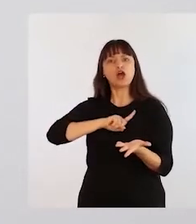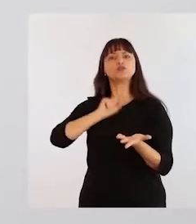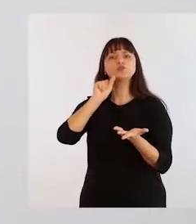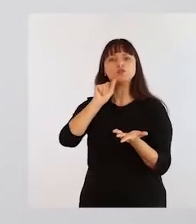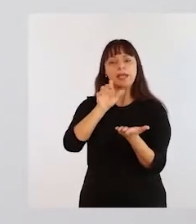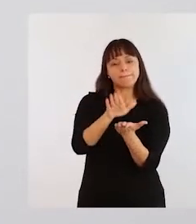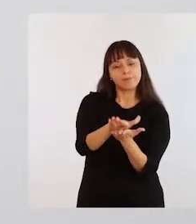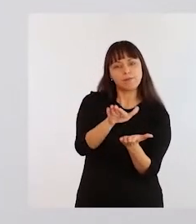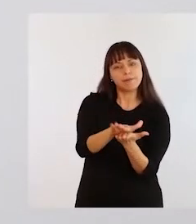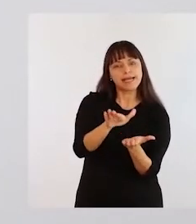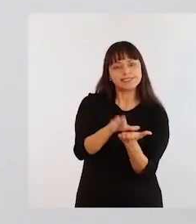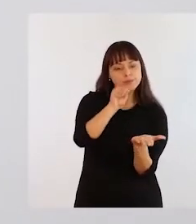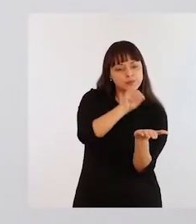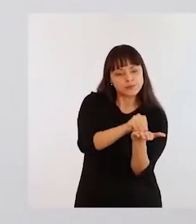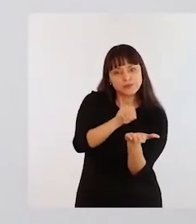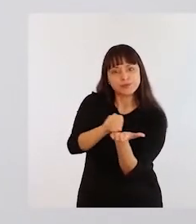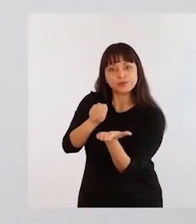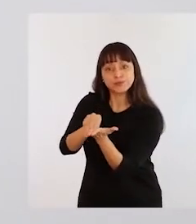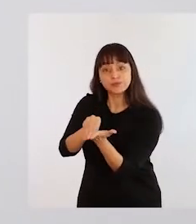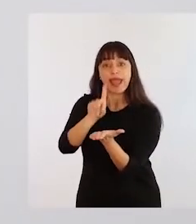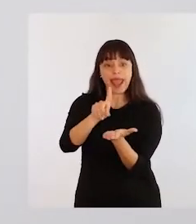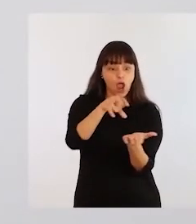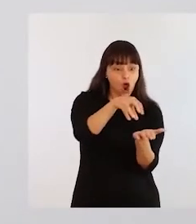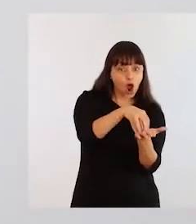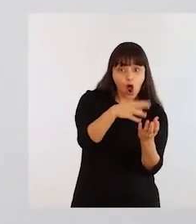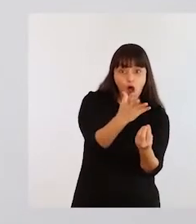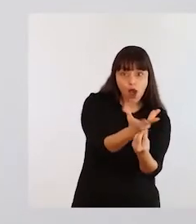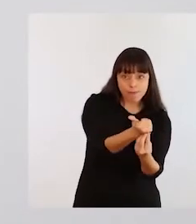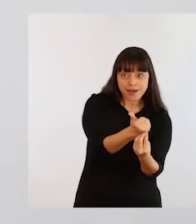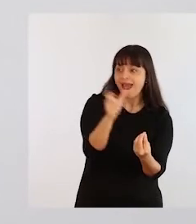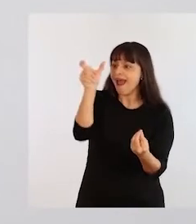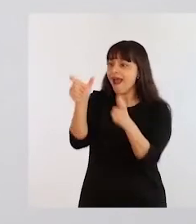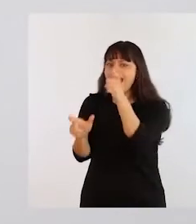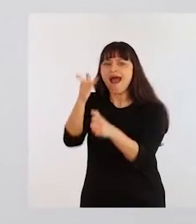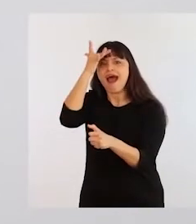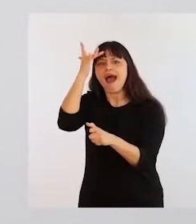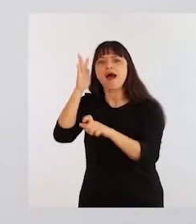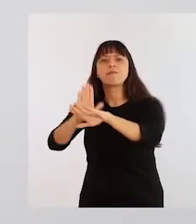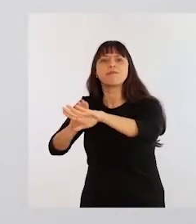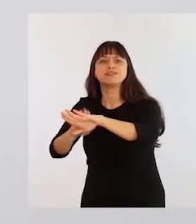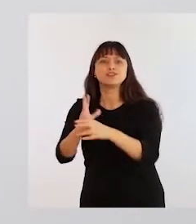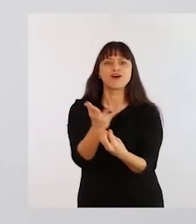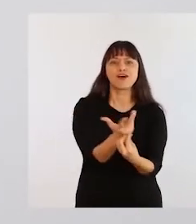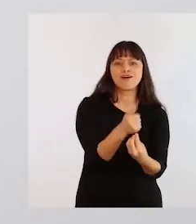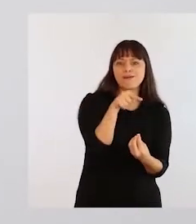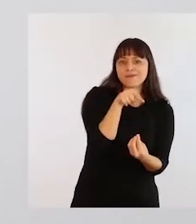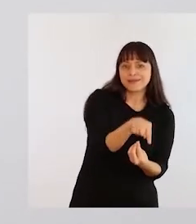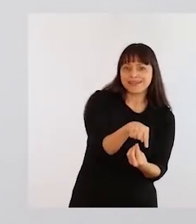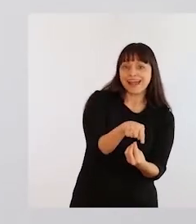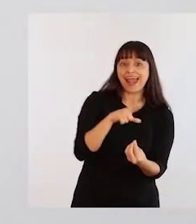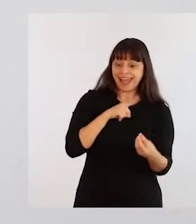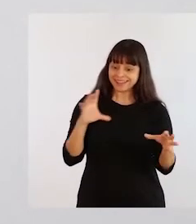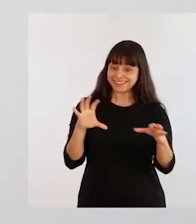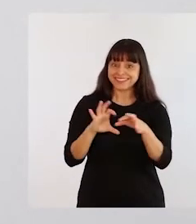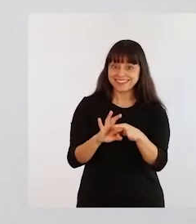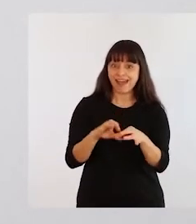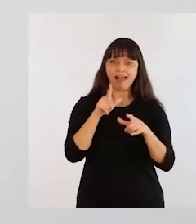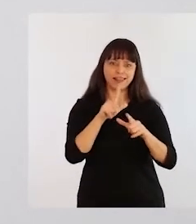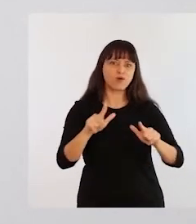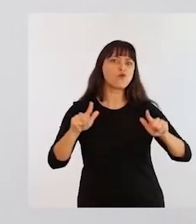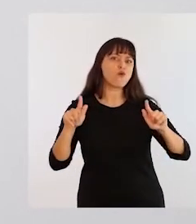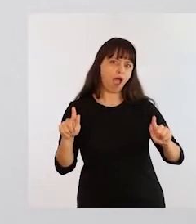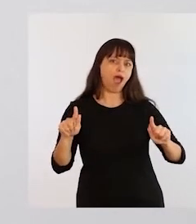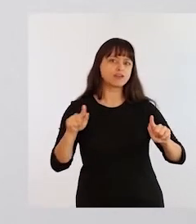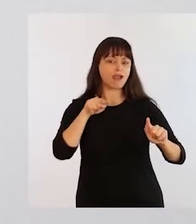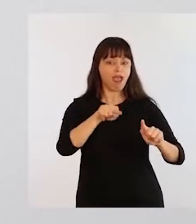uma linguagem para delinear os campos de força que imaginamos serão criados pelo encontro dessas obras, propomos como enunciados